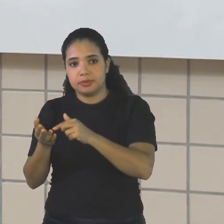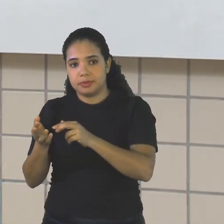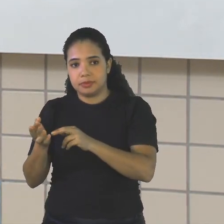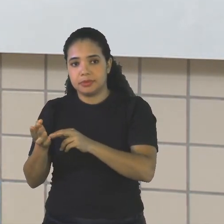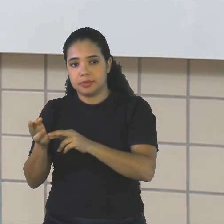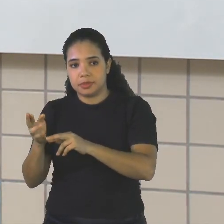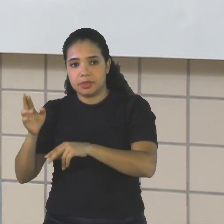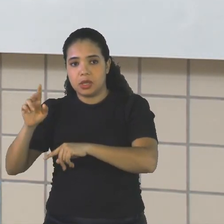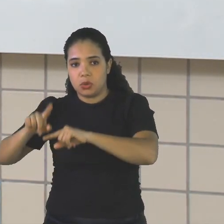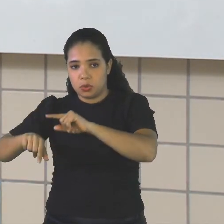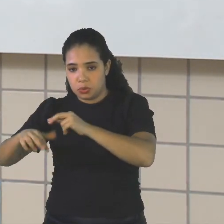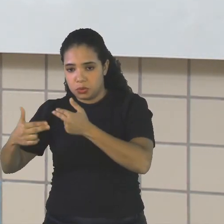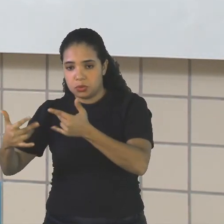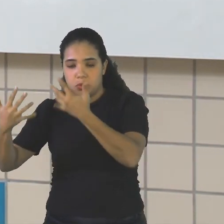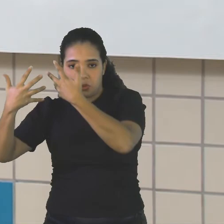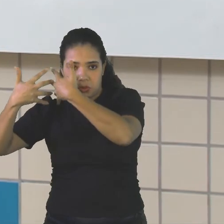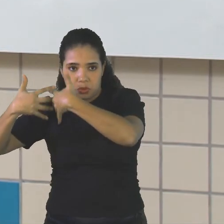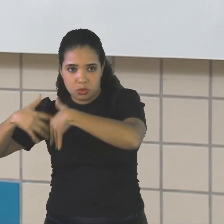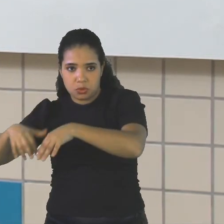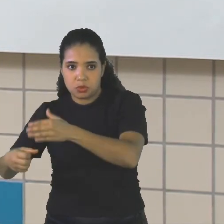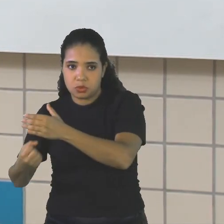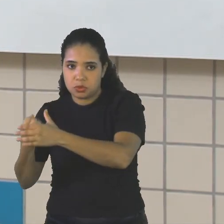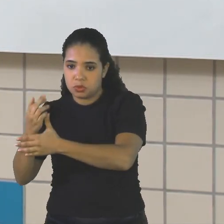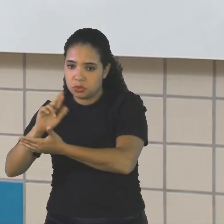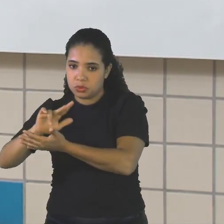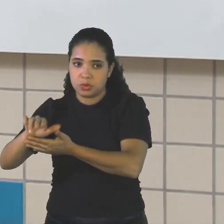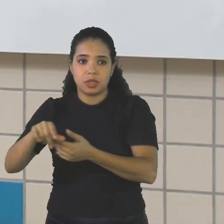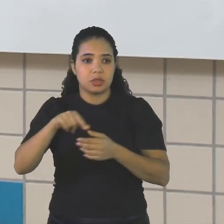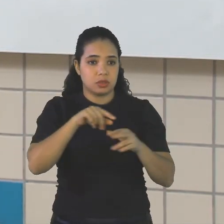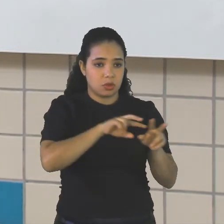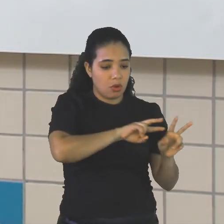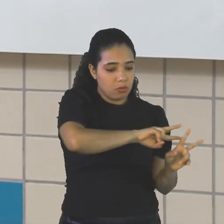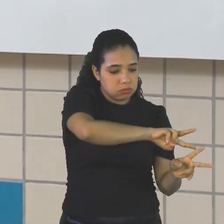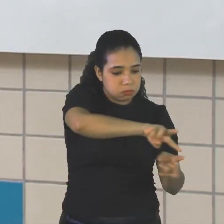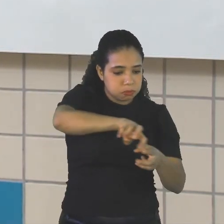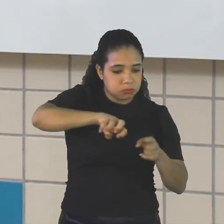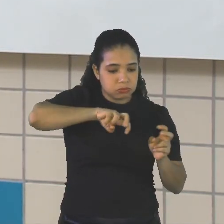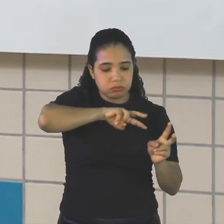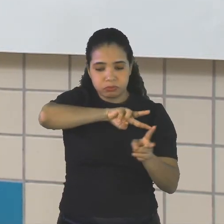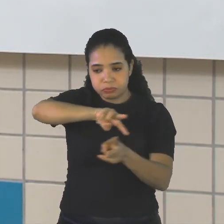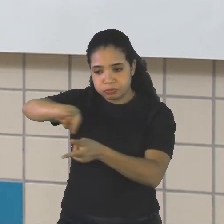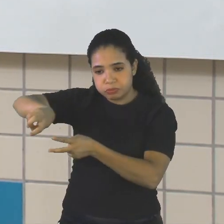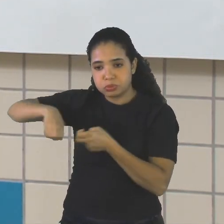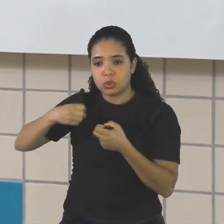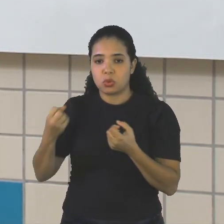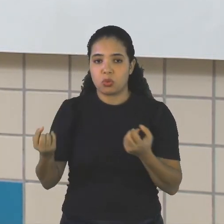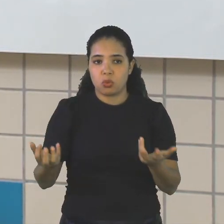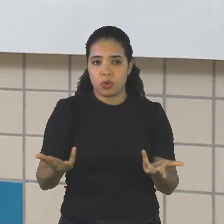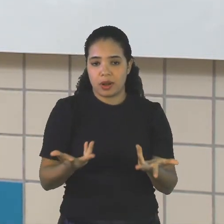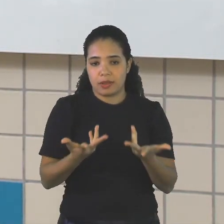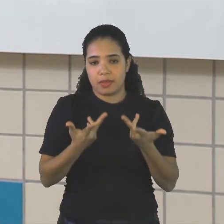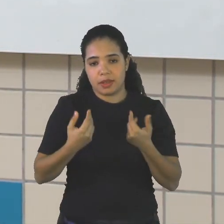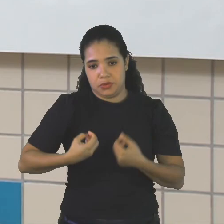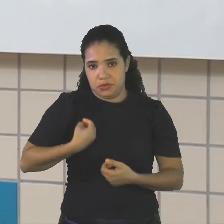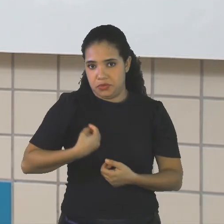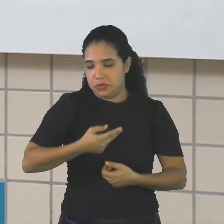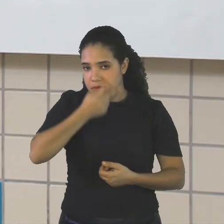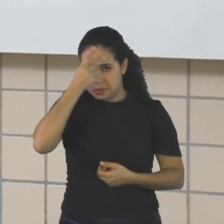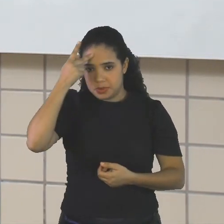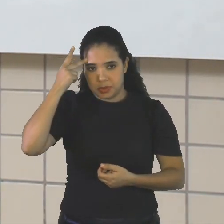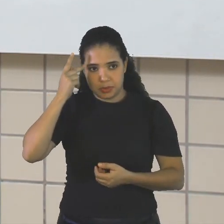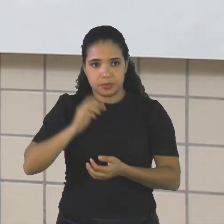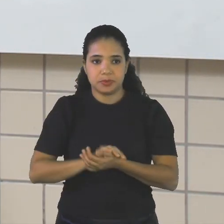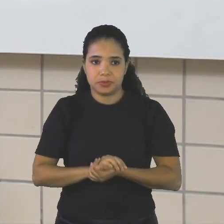de outro lado, vai ter a exploração que é feita pela sociedade para a qualidade de vida das pessoas. A sustentabilidade